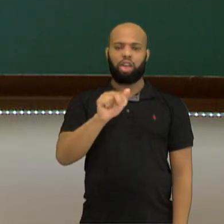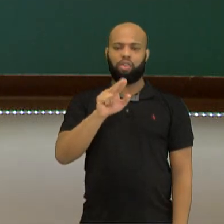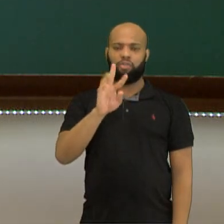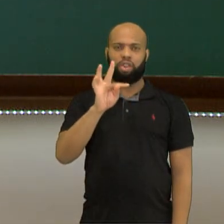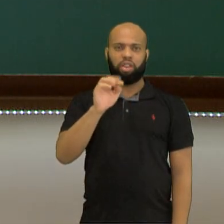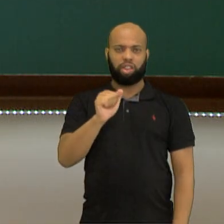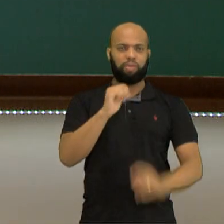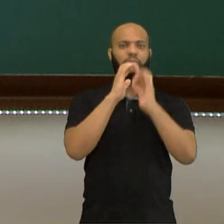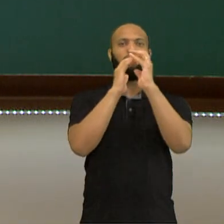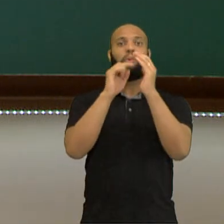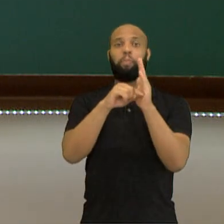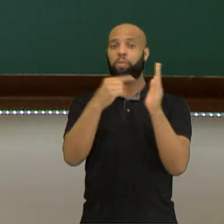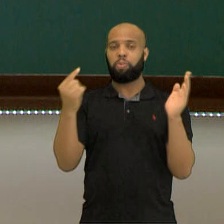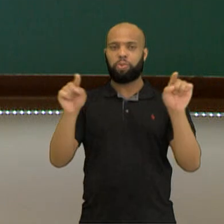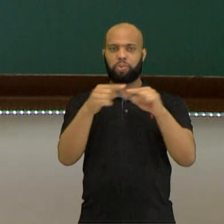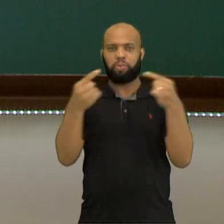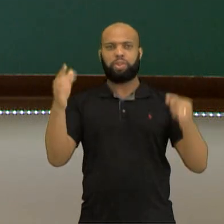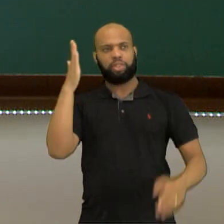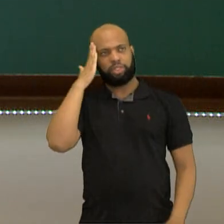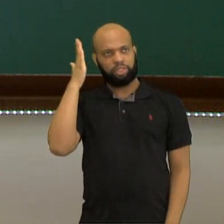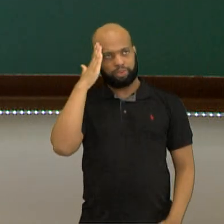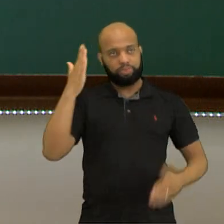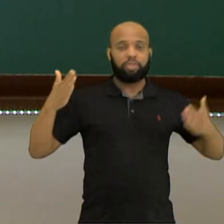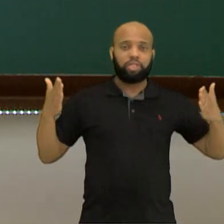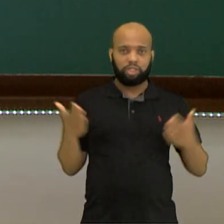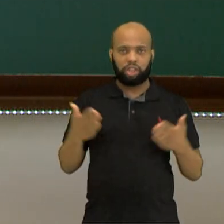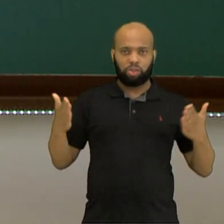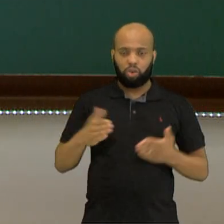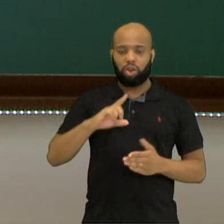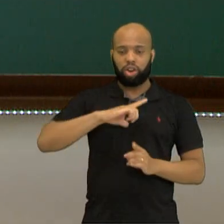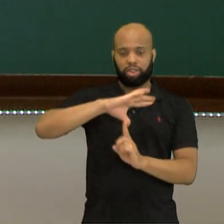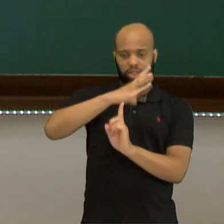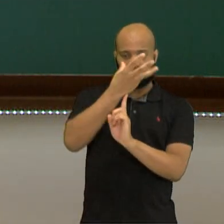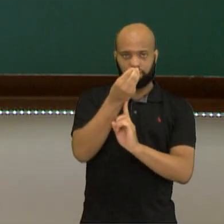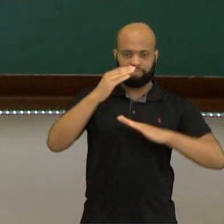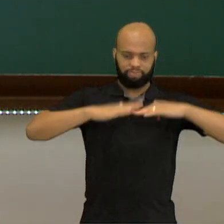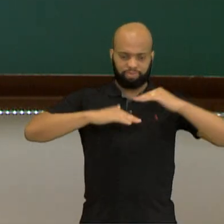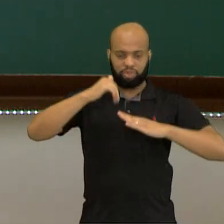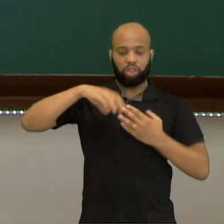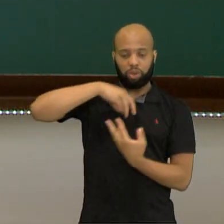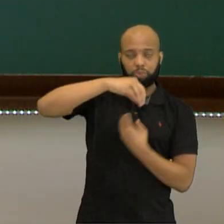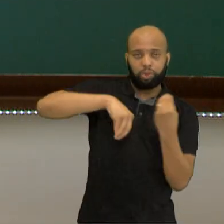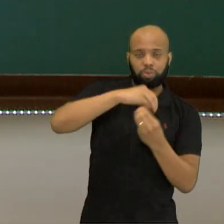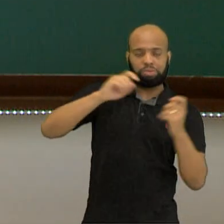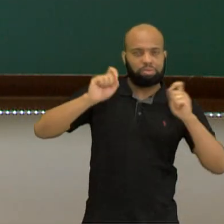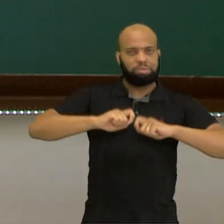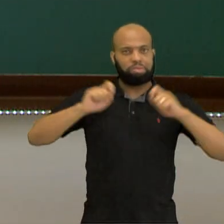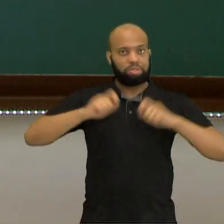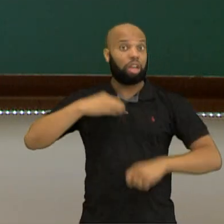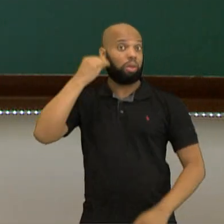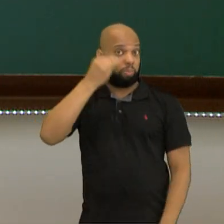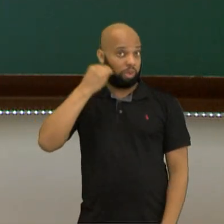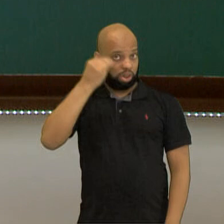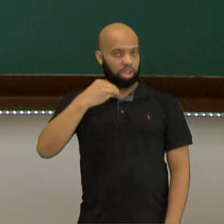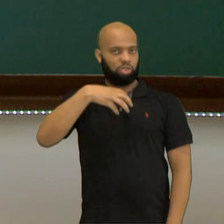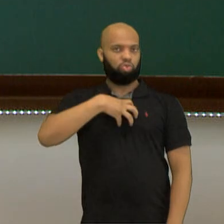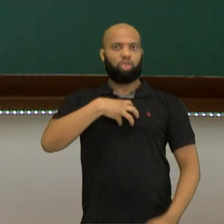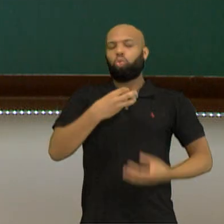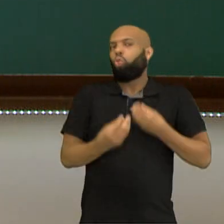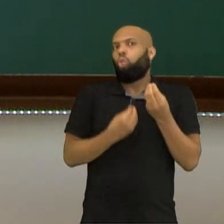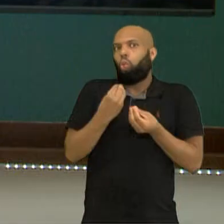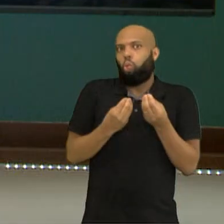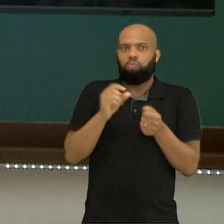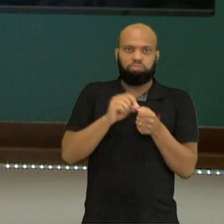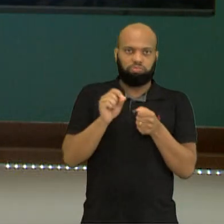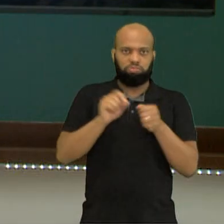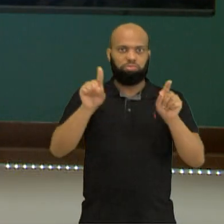notícia. Hoje, artistas mesclam a capacidade experimental com sua forma de fazer música.